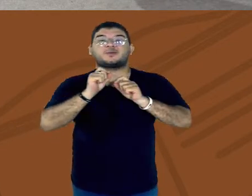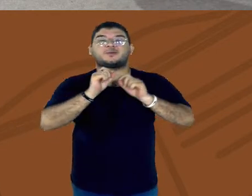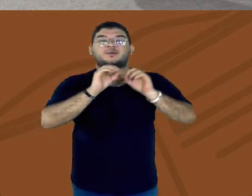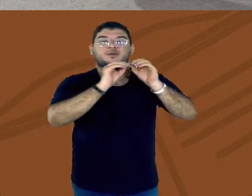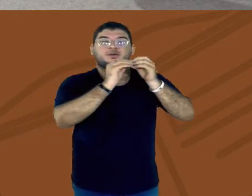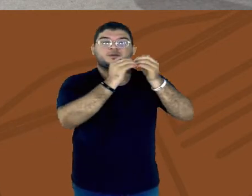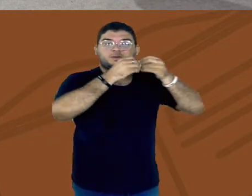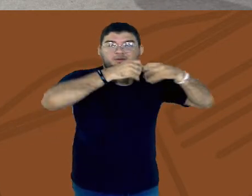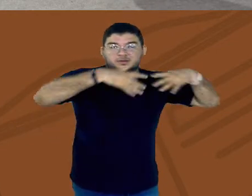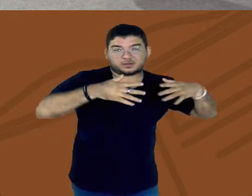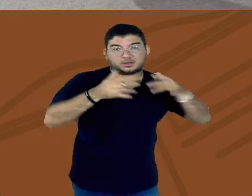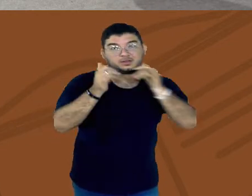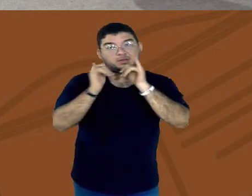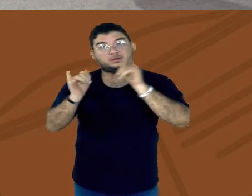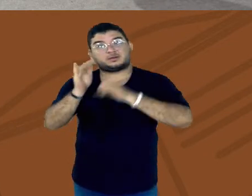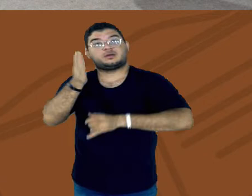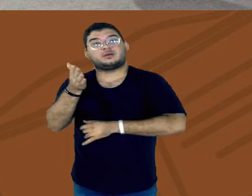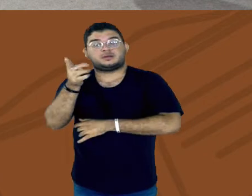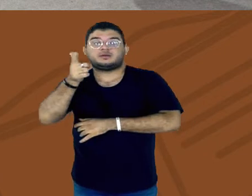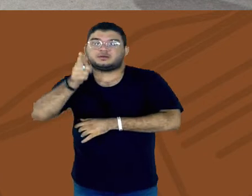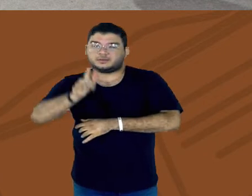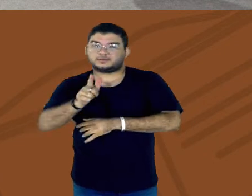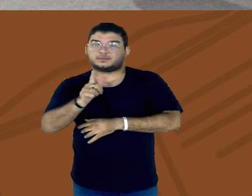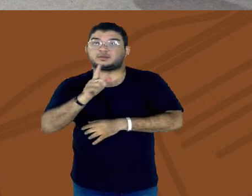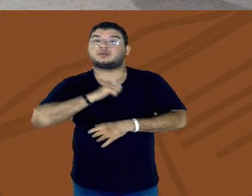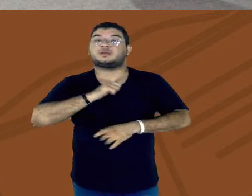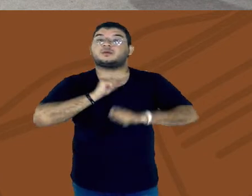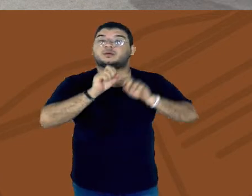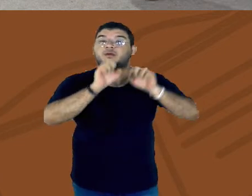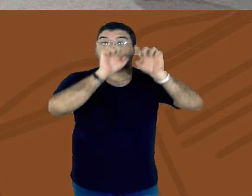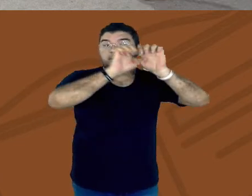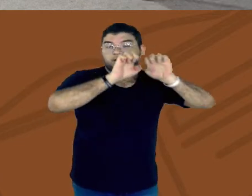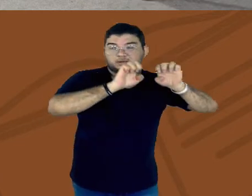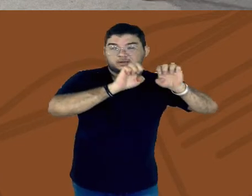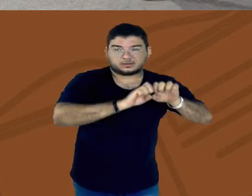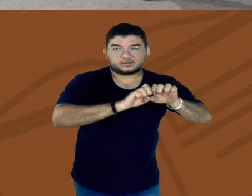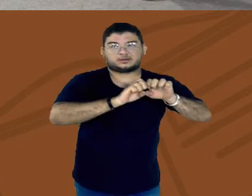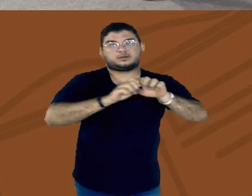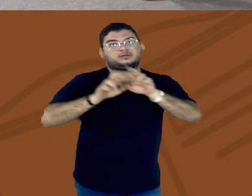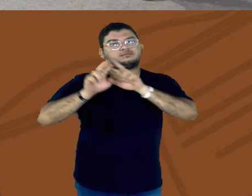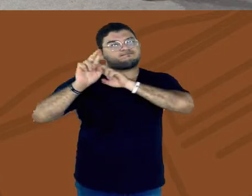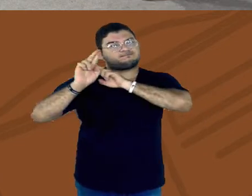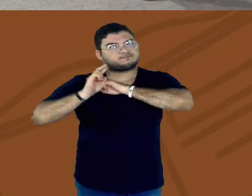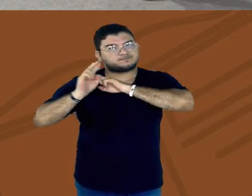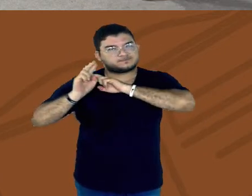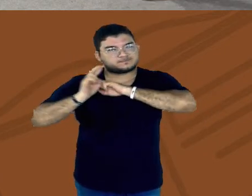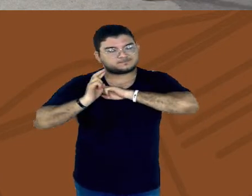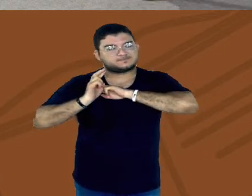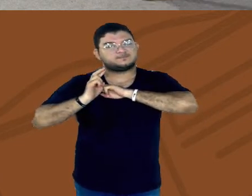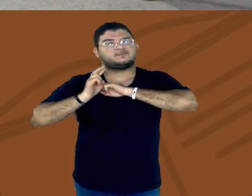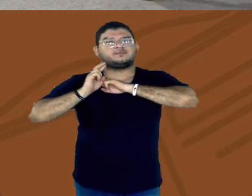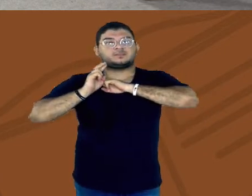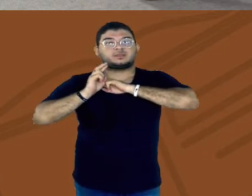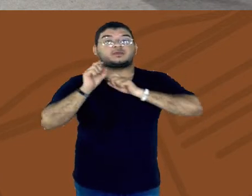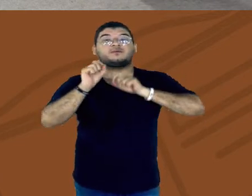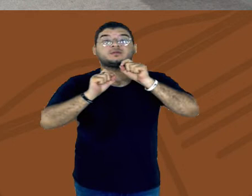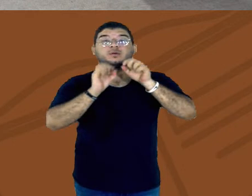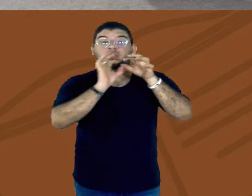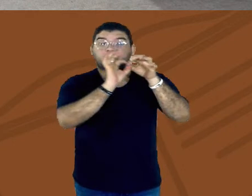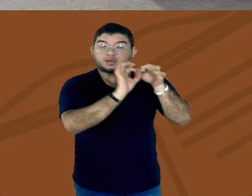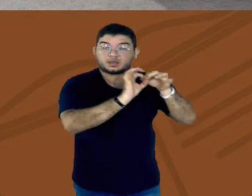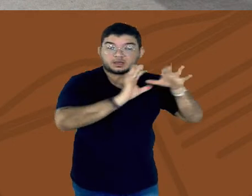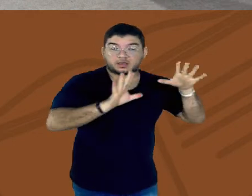falei e vou repetir. São estruturas que são responsáveis aí em